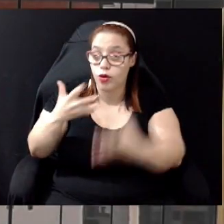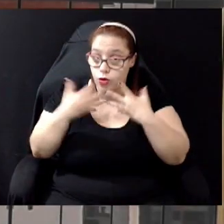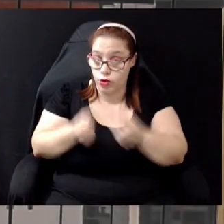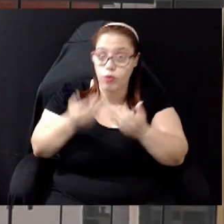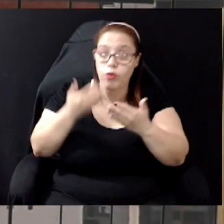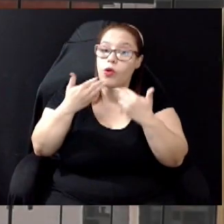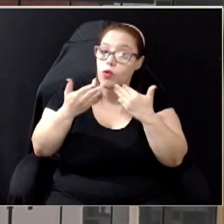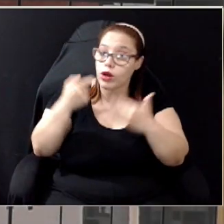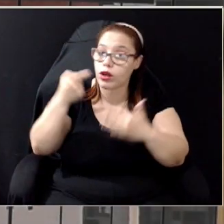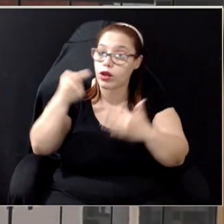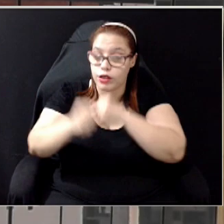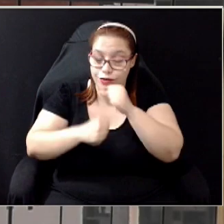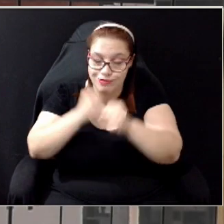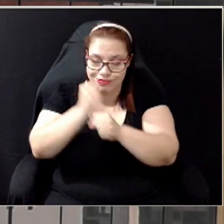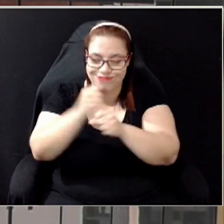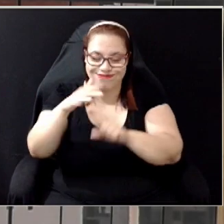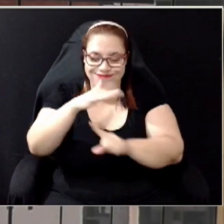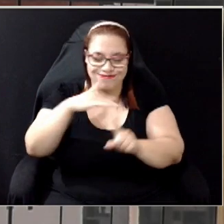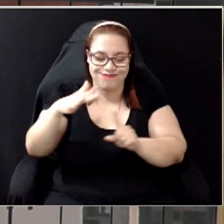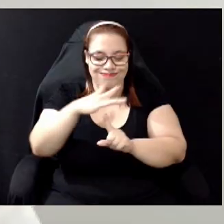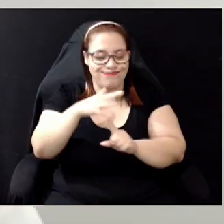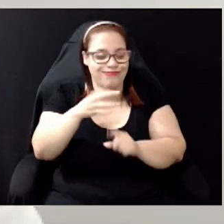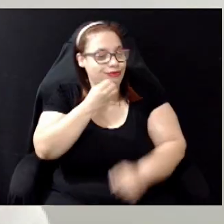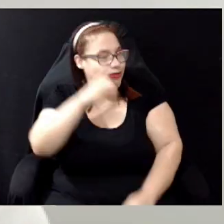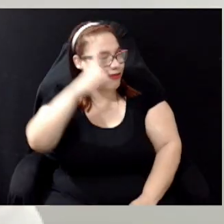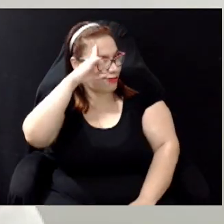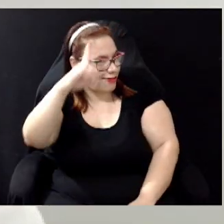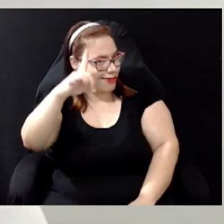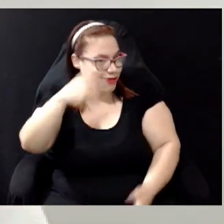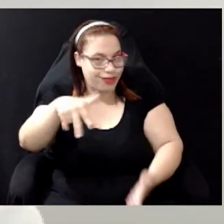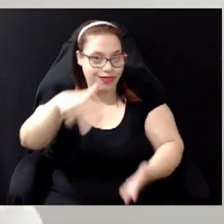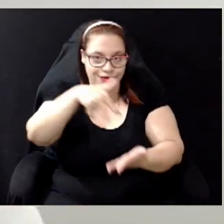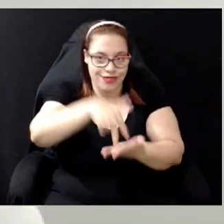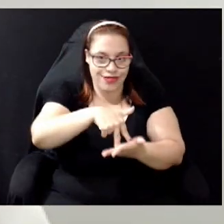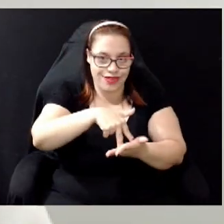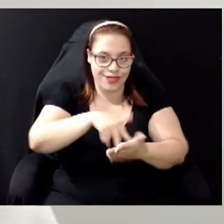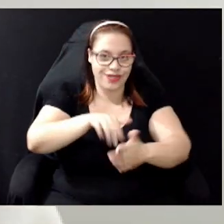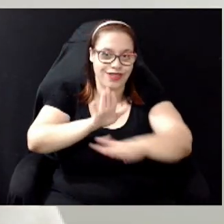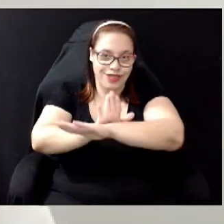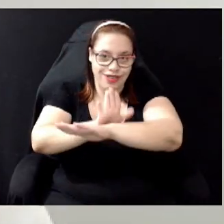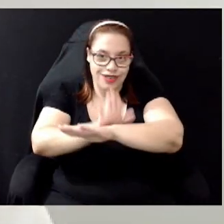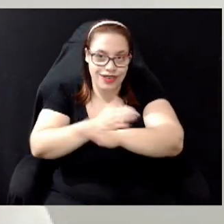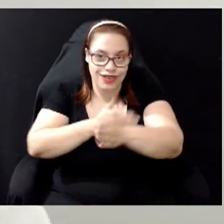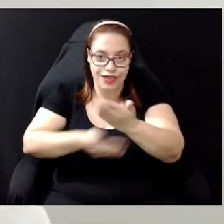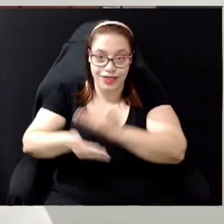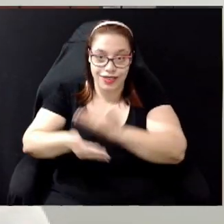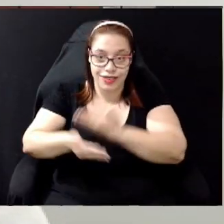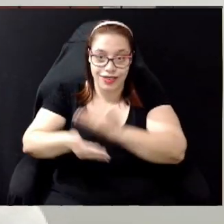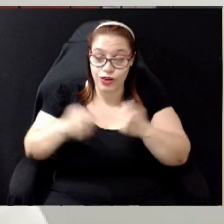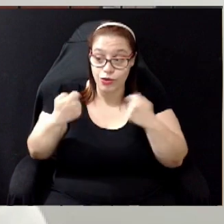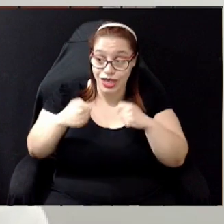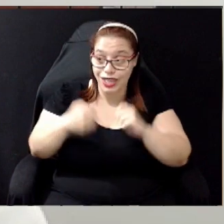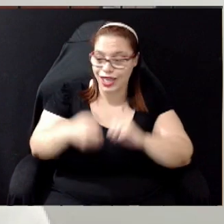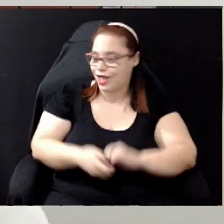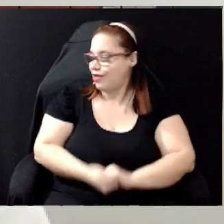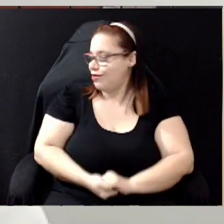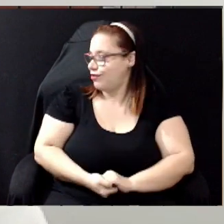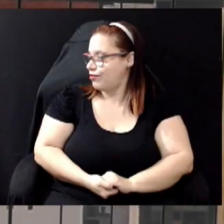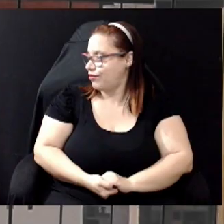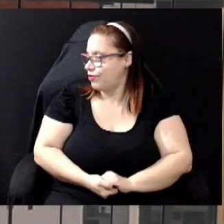né, por conversar com a gente aqui no Giro. Bom dia, à disposição para poder ajudar e colaborar com o que for